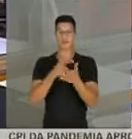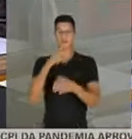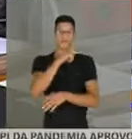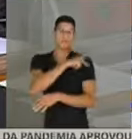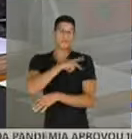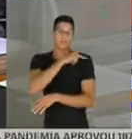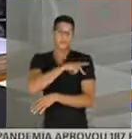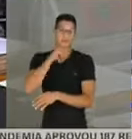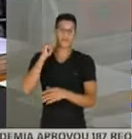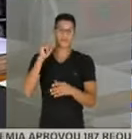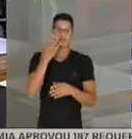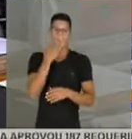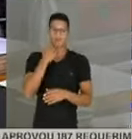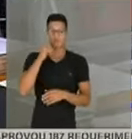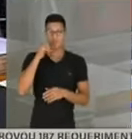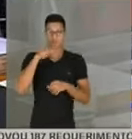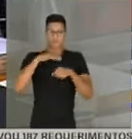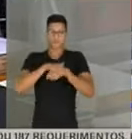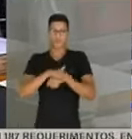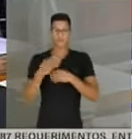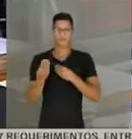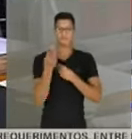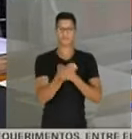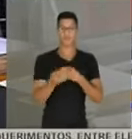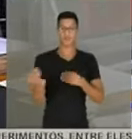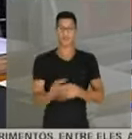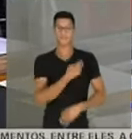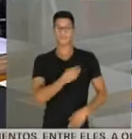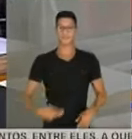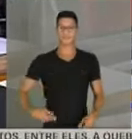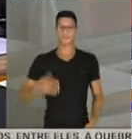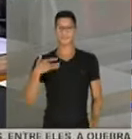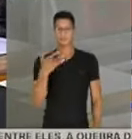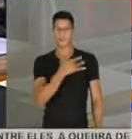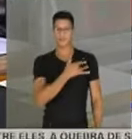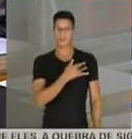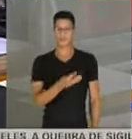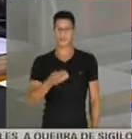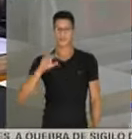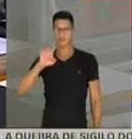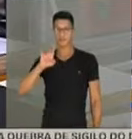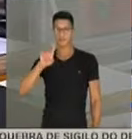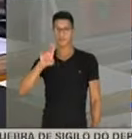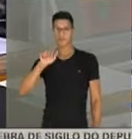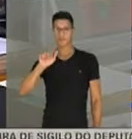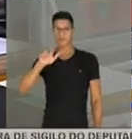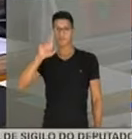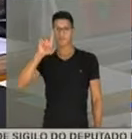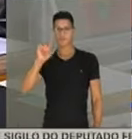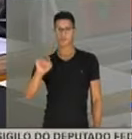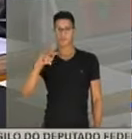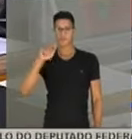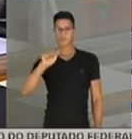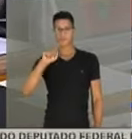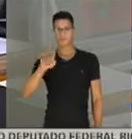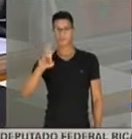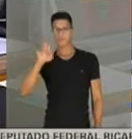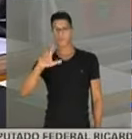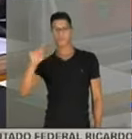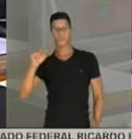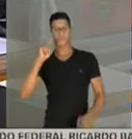Piauí? Esse era um jantar ofertado ao novo ministro da Saúde, Eduardo Pazuello, e o objetivo